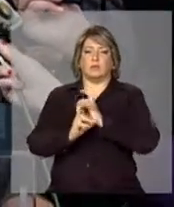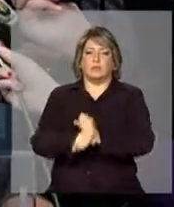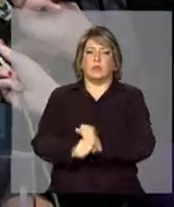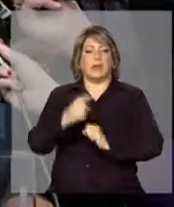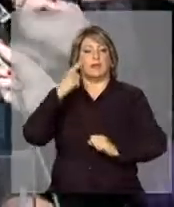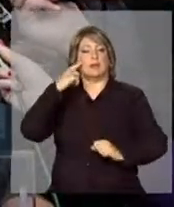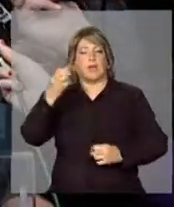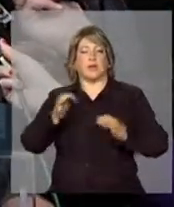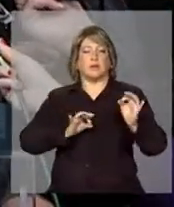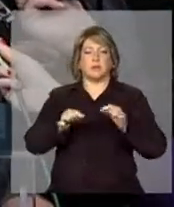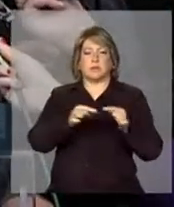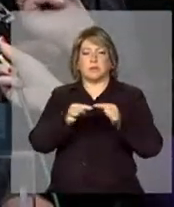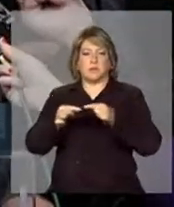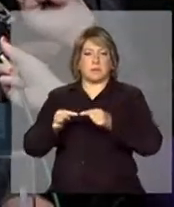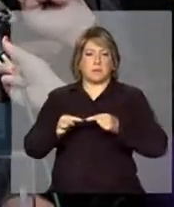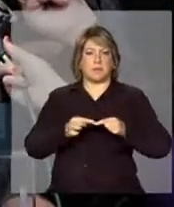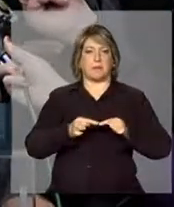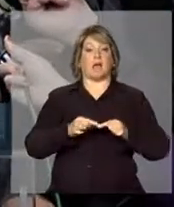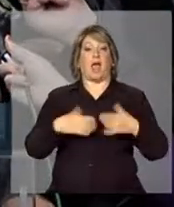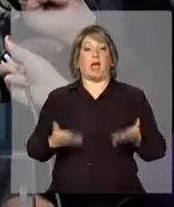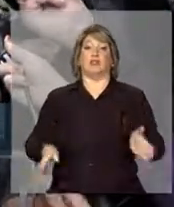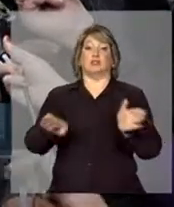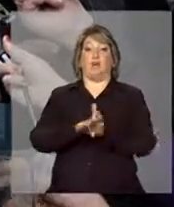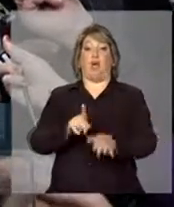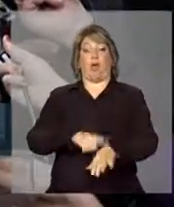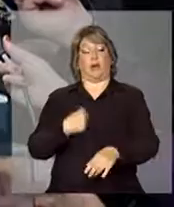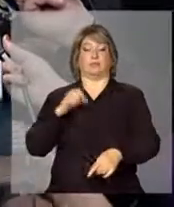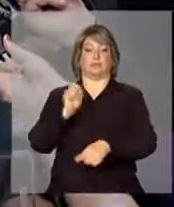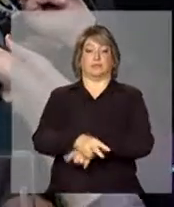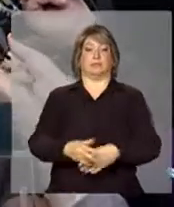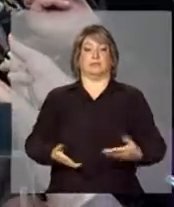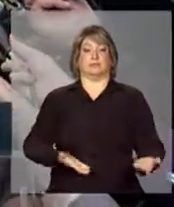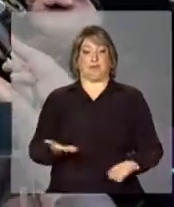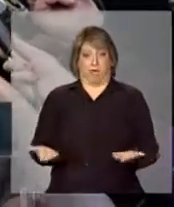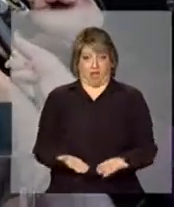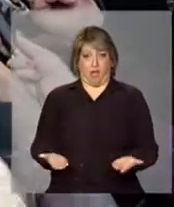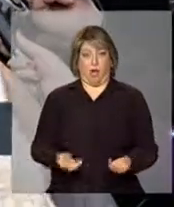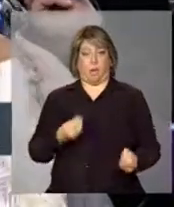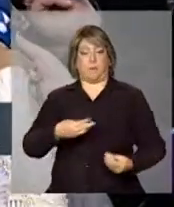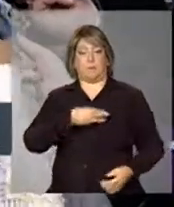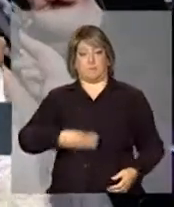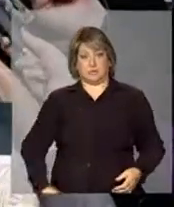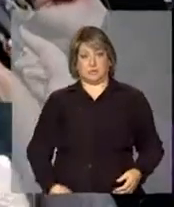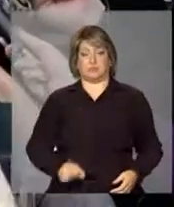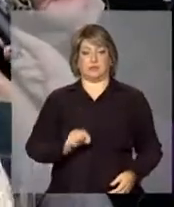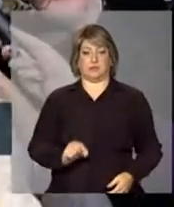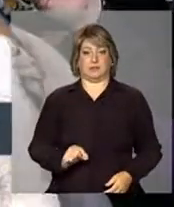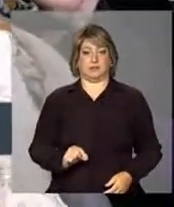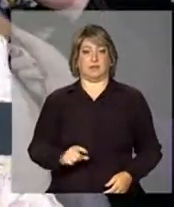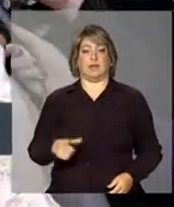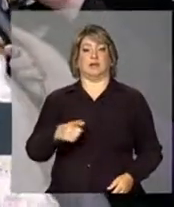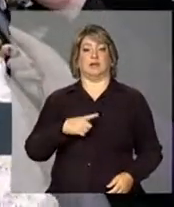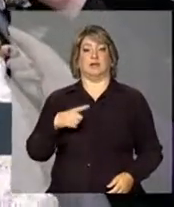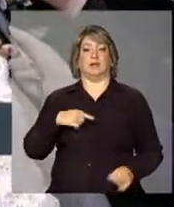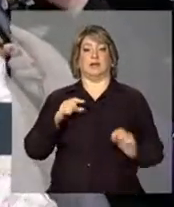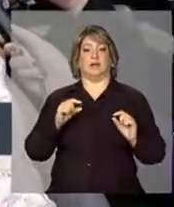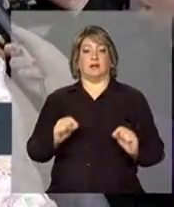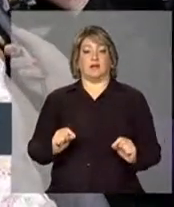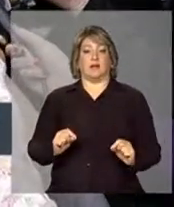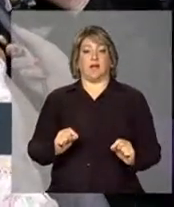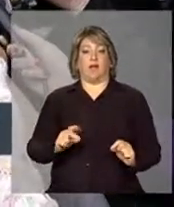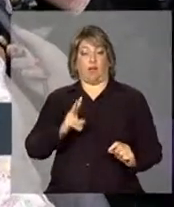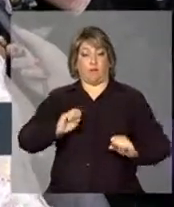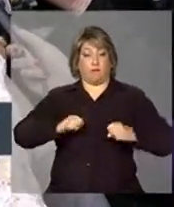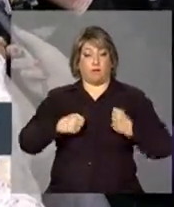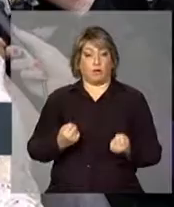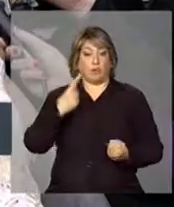ideias e de afinidades. E chegou a sua hora. E nada, como fala Vitor Hugo, segura a força de uma ideia